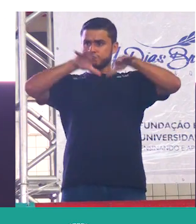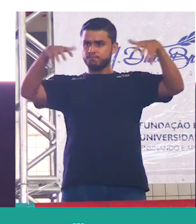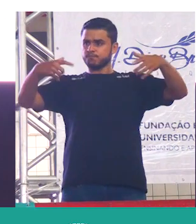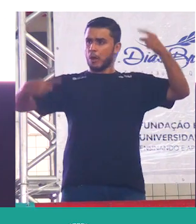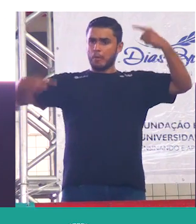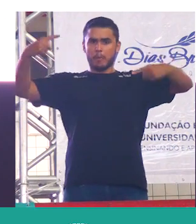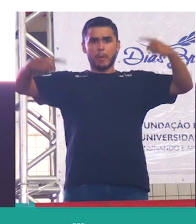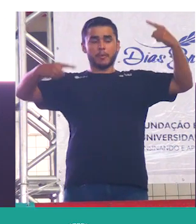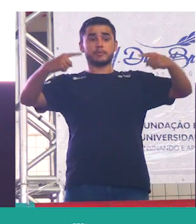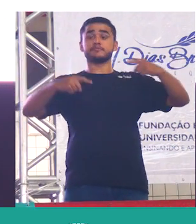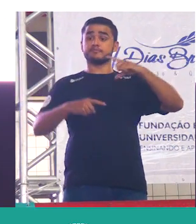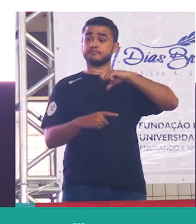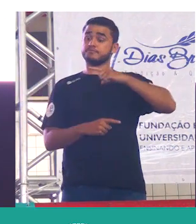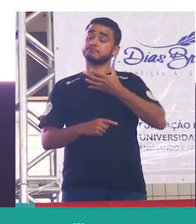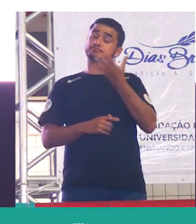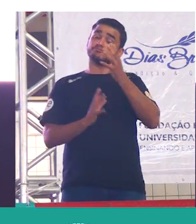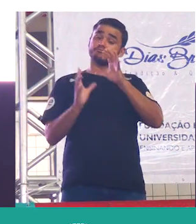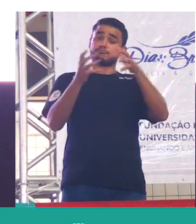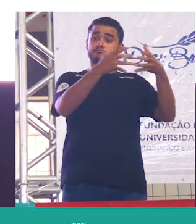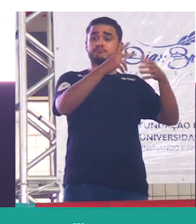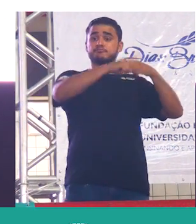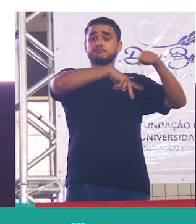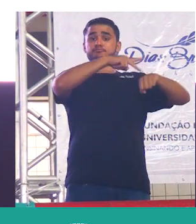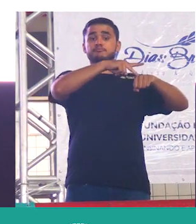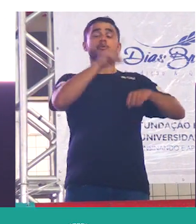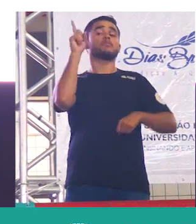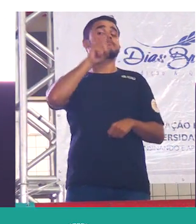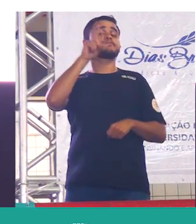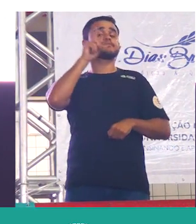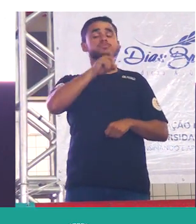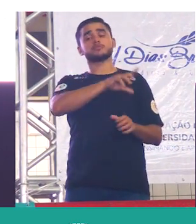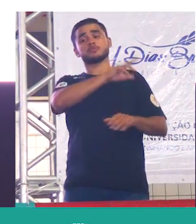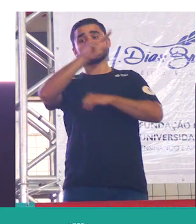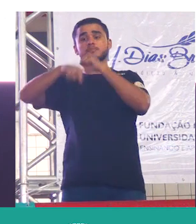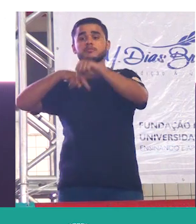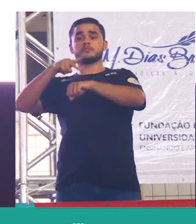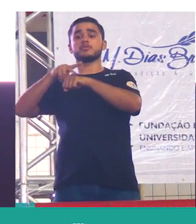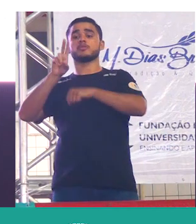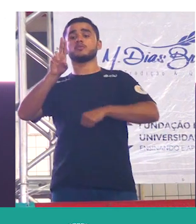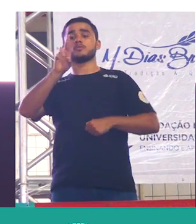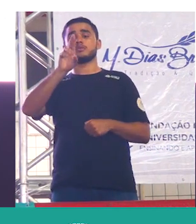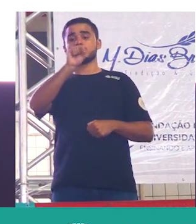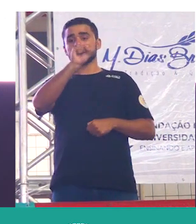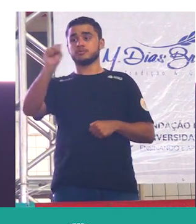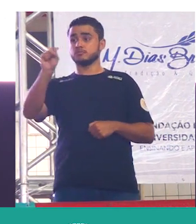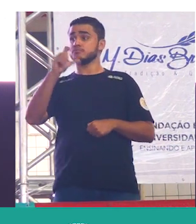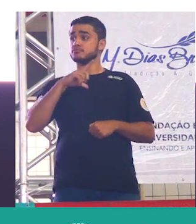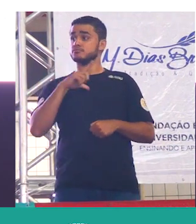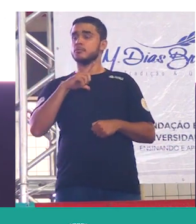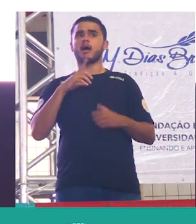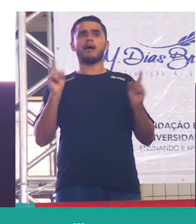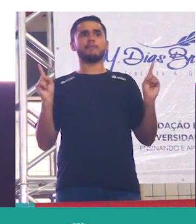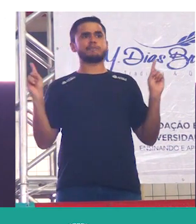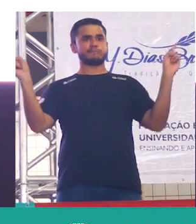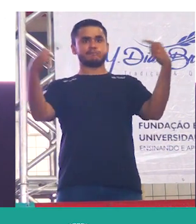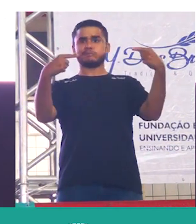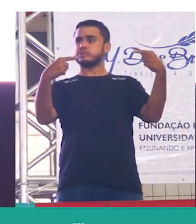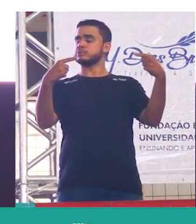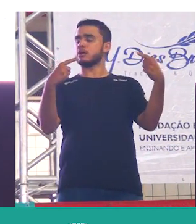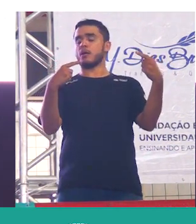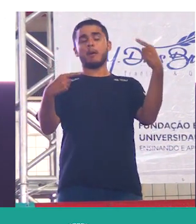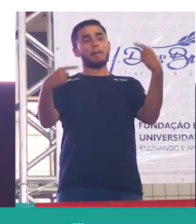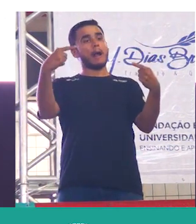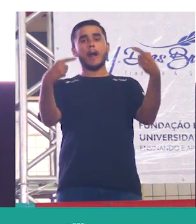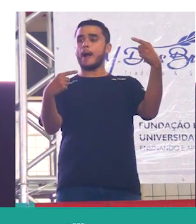grandes potências. De um lado, Estados Unidos, do outro, União Soviética. E naquela época,